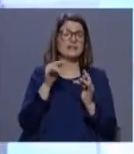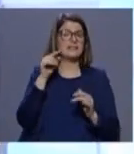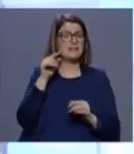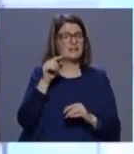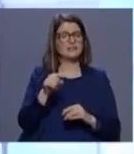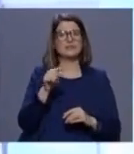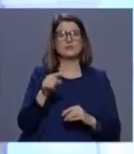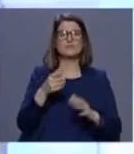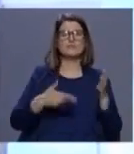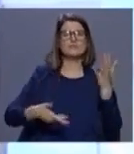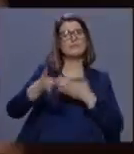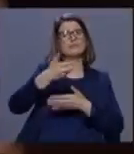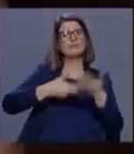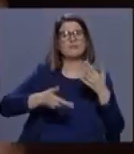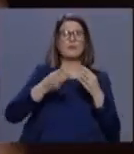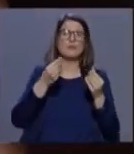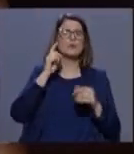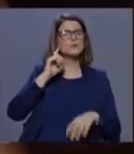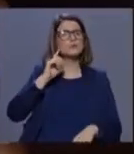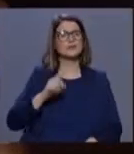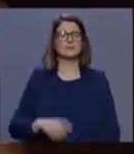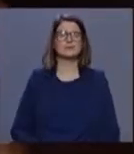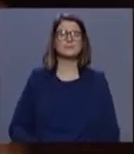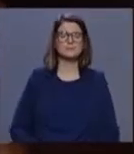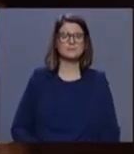esta interatividade é também muito importante.